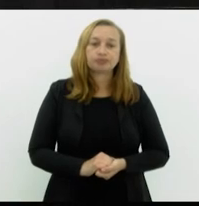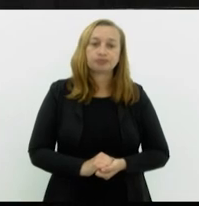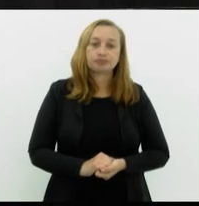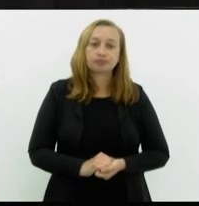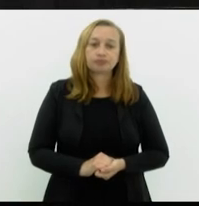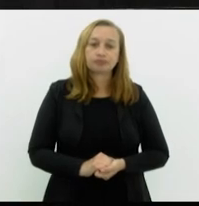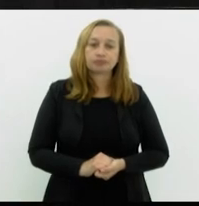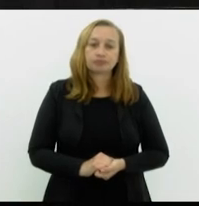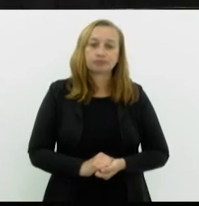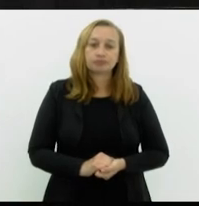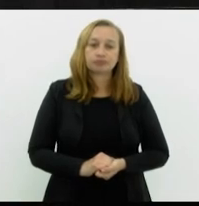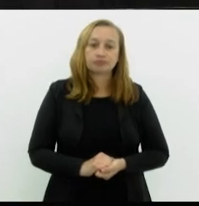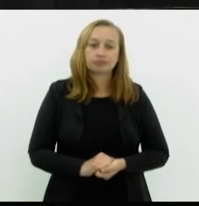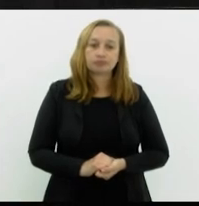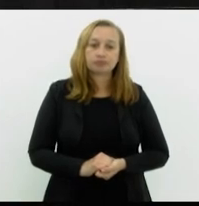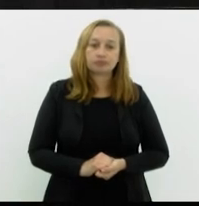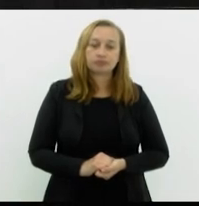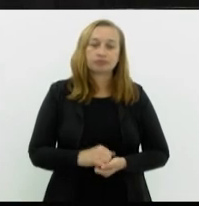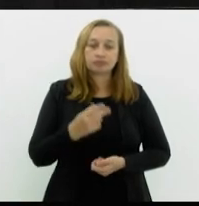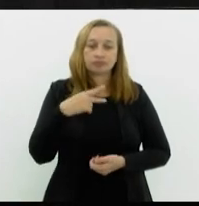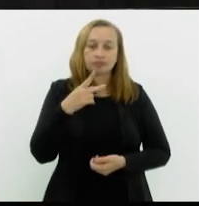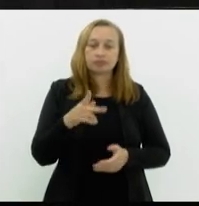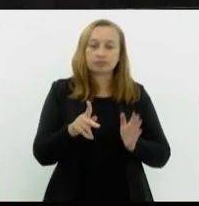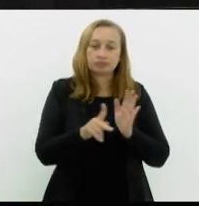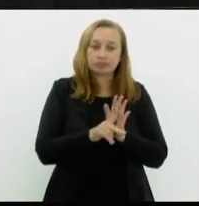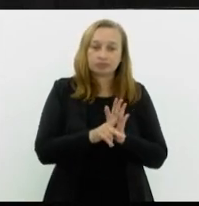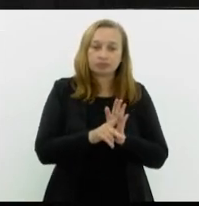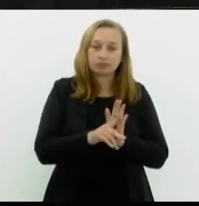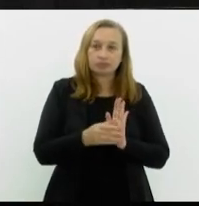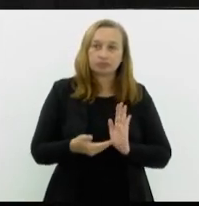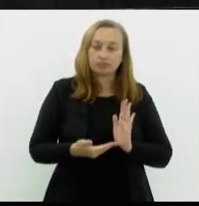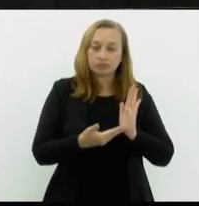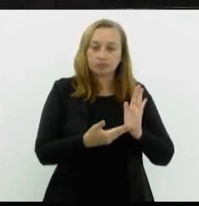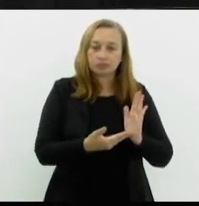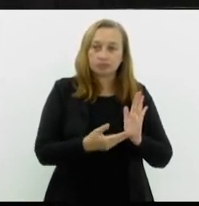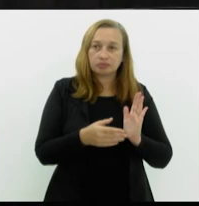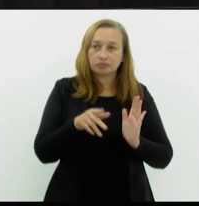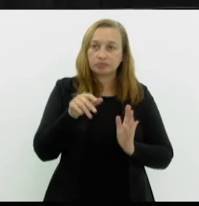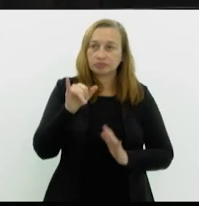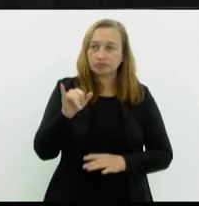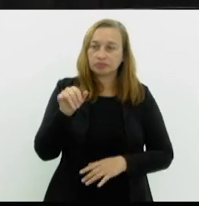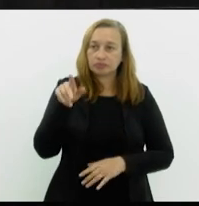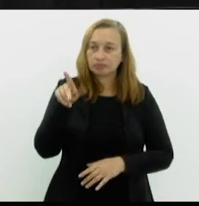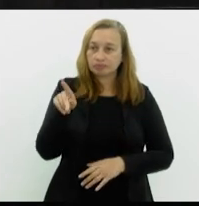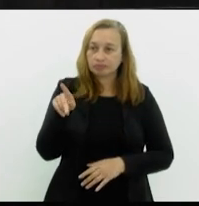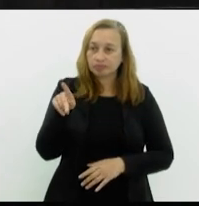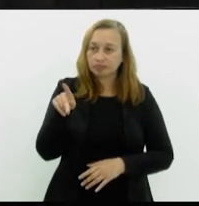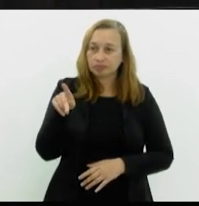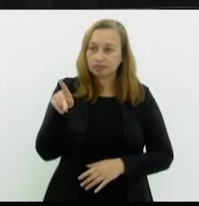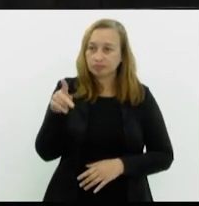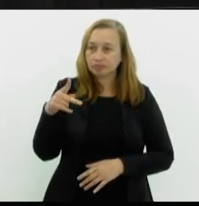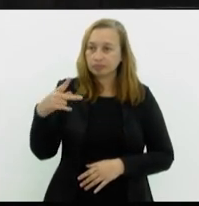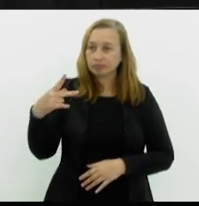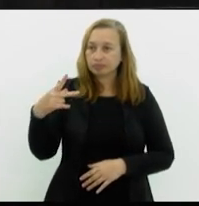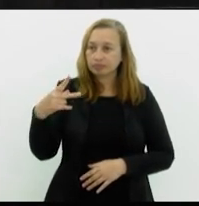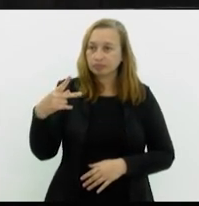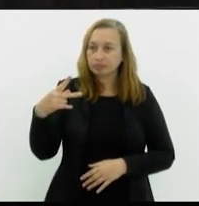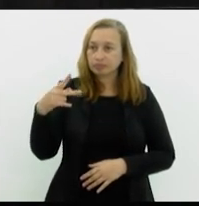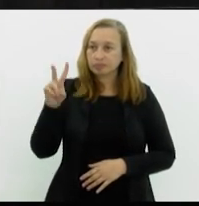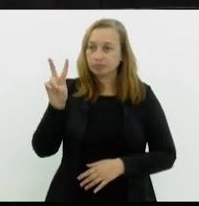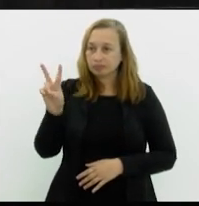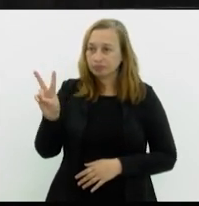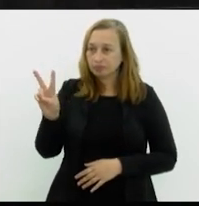dizer que esse projeto e a questão do IPVA é sempre